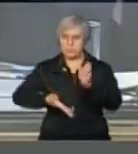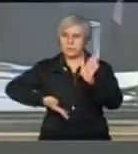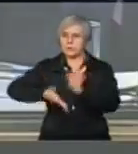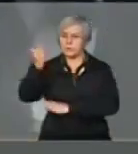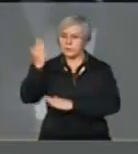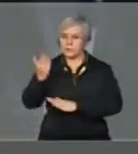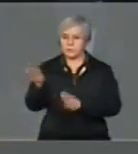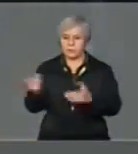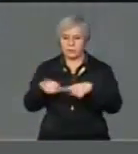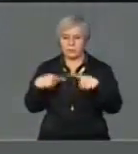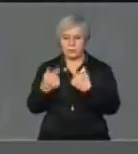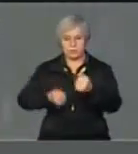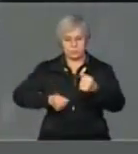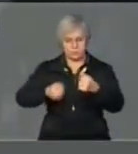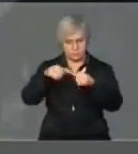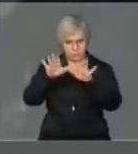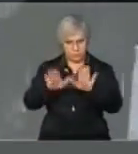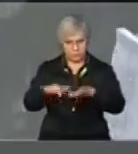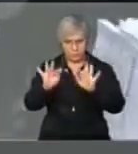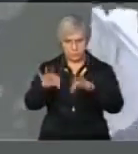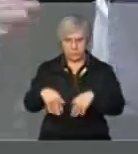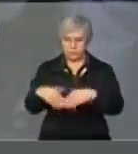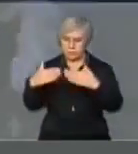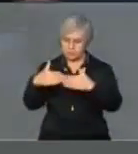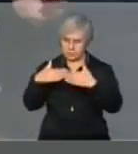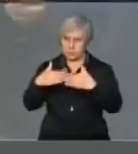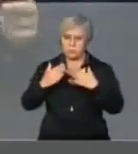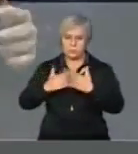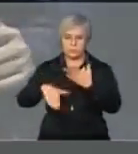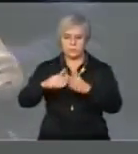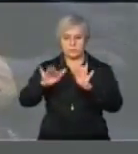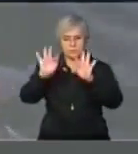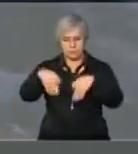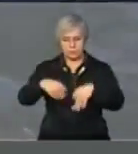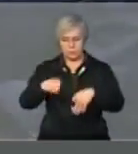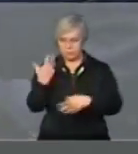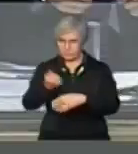encerrar a sessão nesse momento. Convido a todos para encerrar a sessão, retirando o plenário.